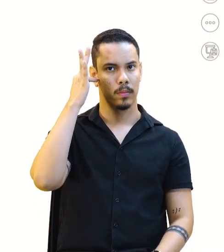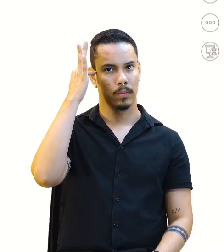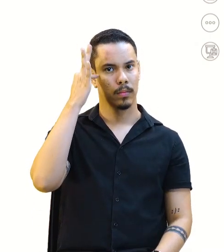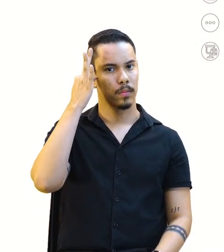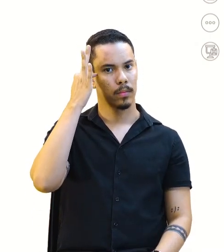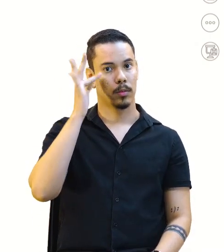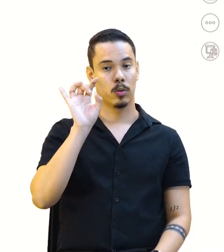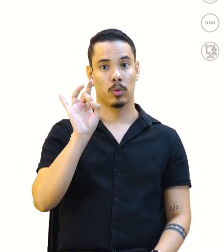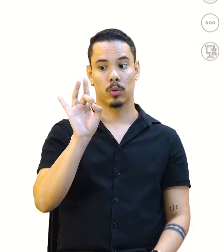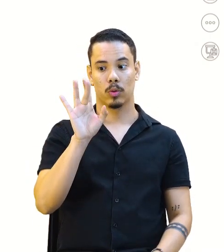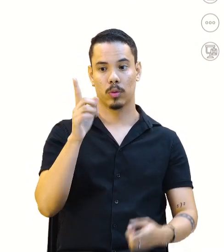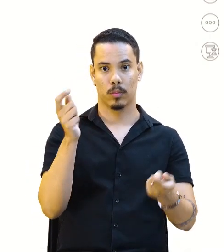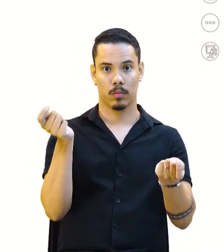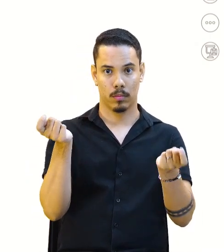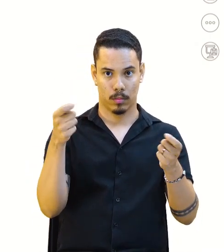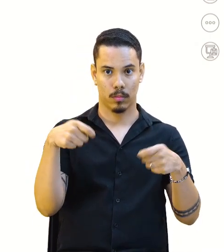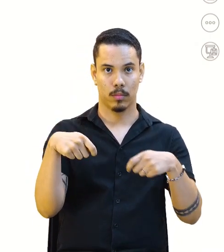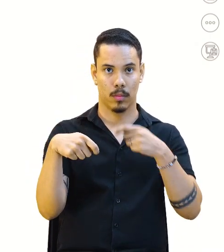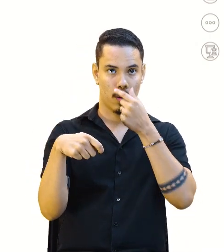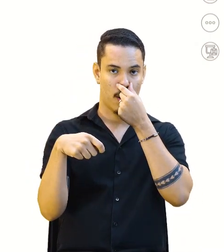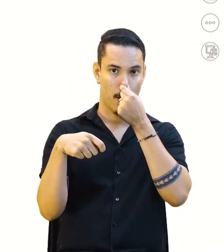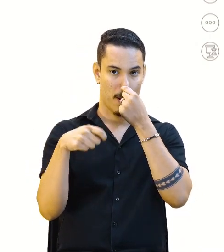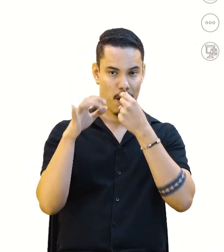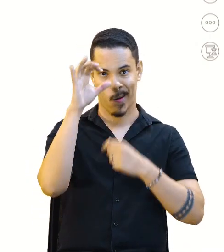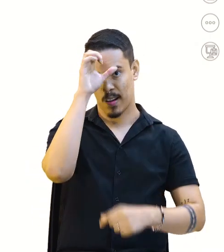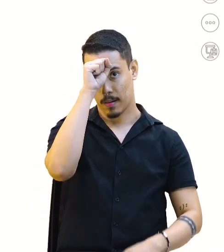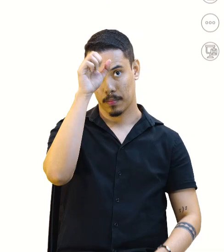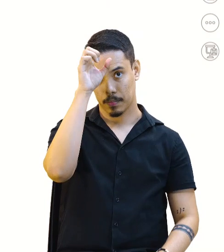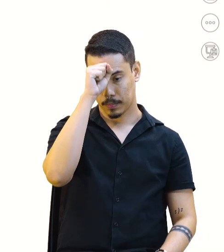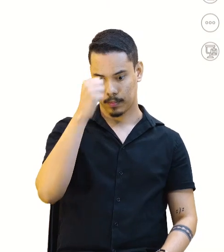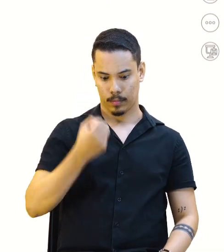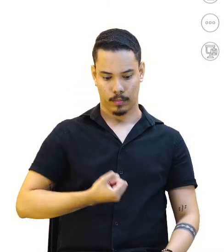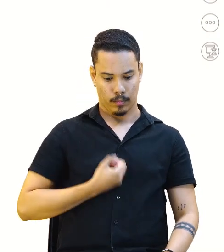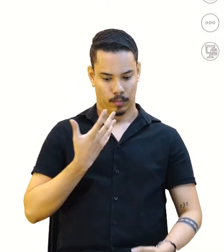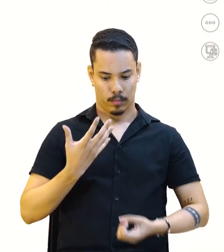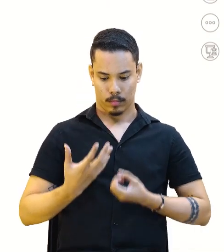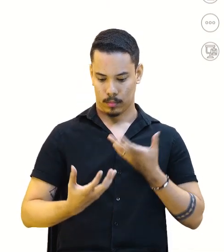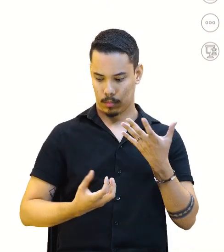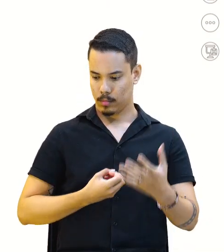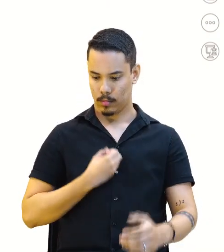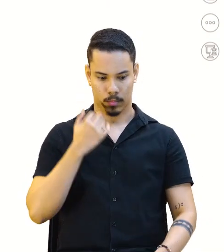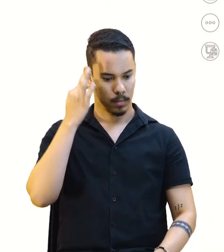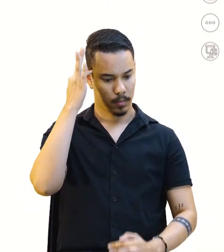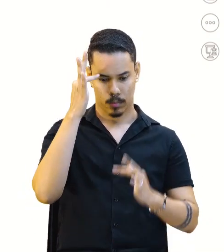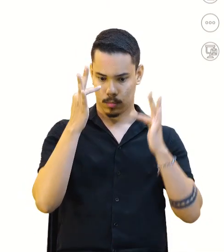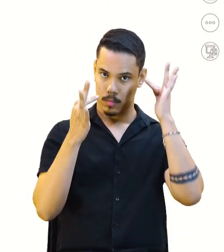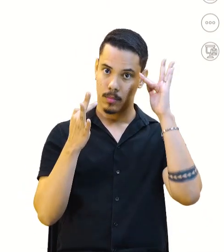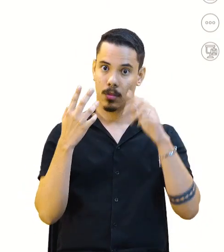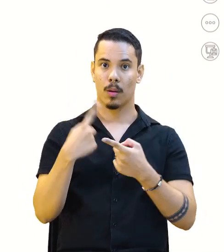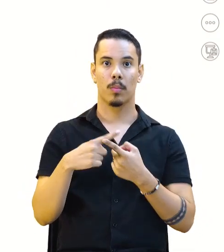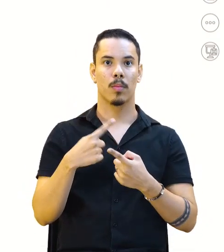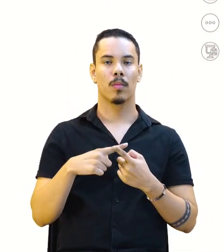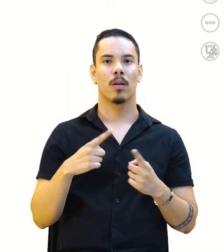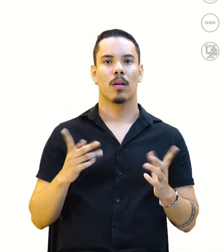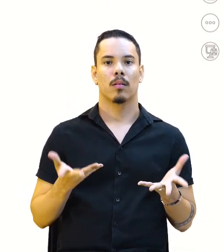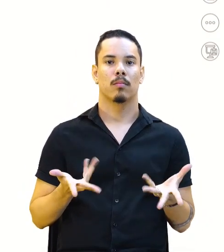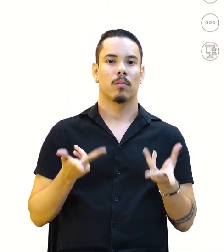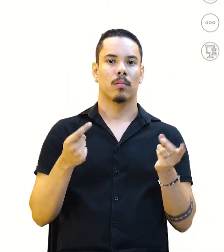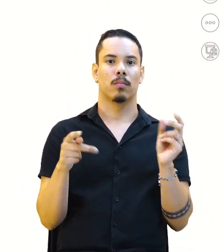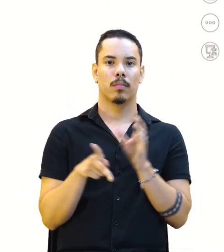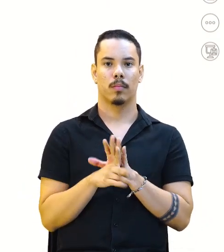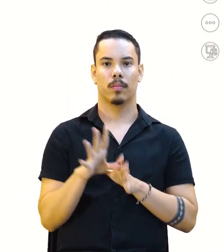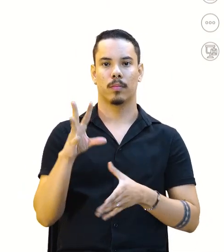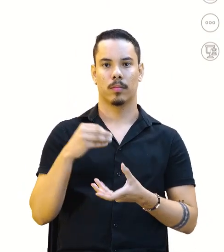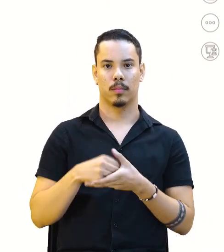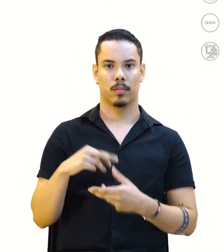é possível aprender a filosofar, ou seja, exercitar o talento da razão,